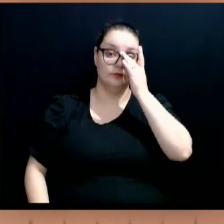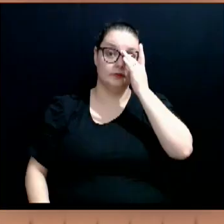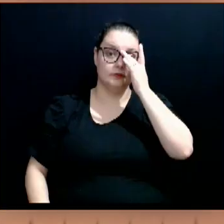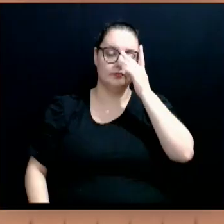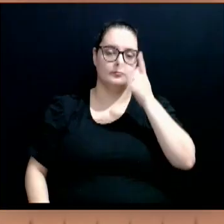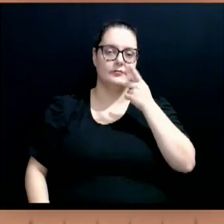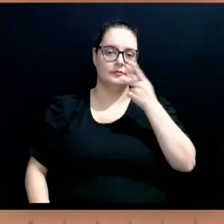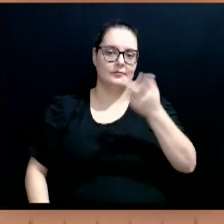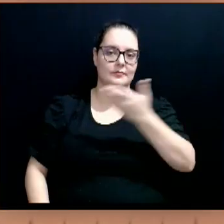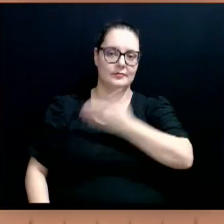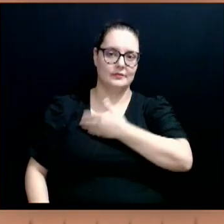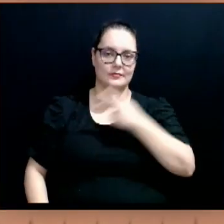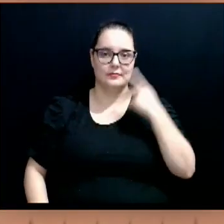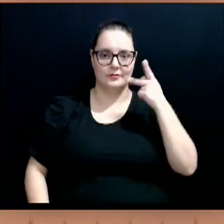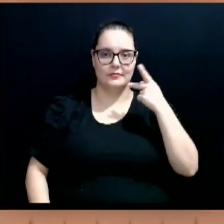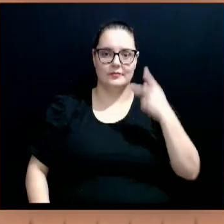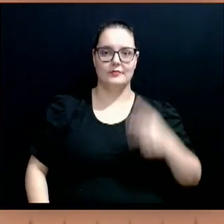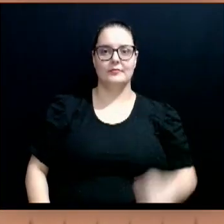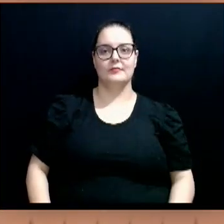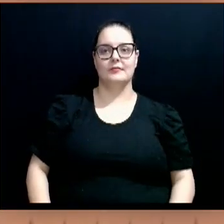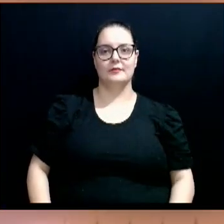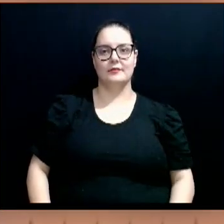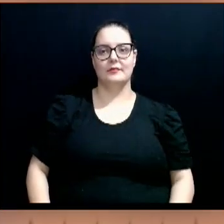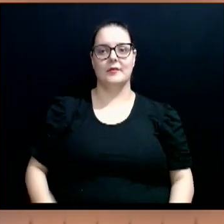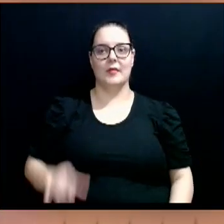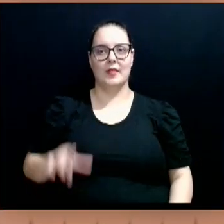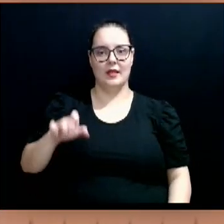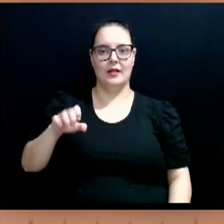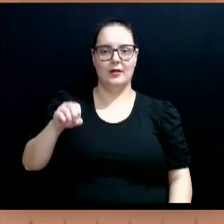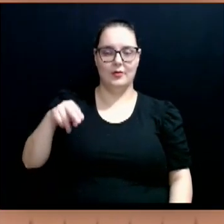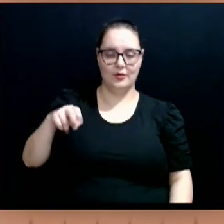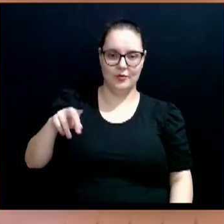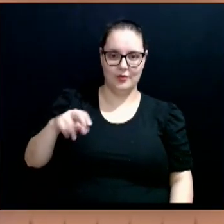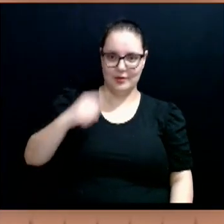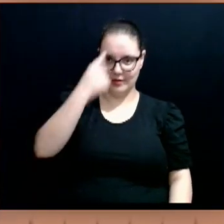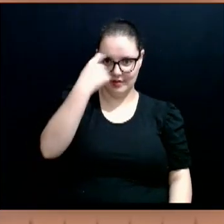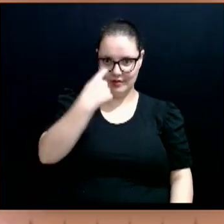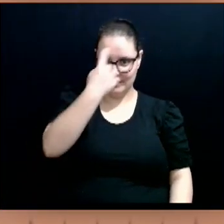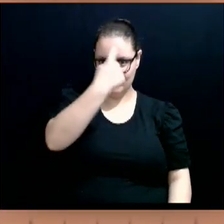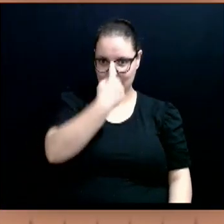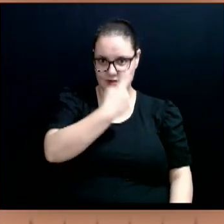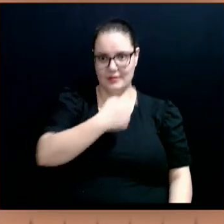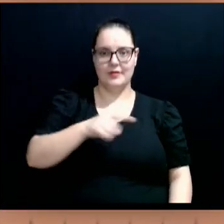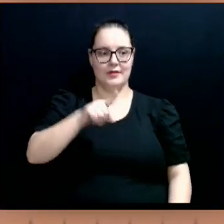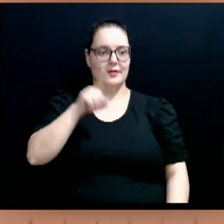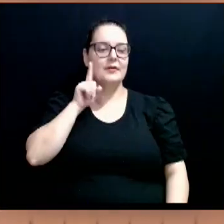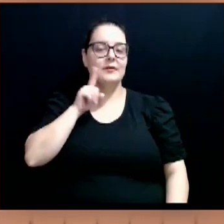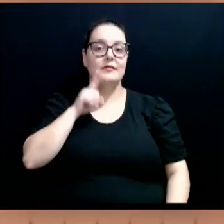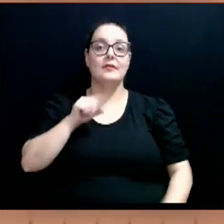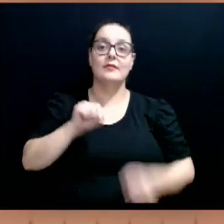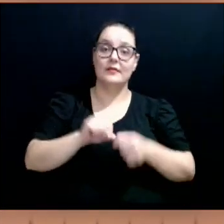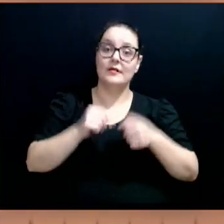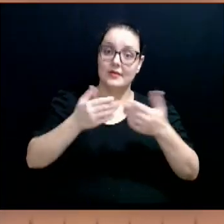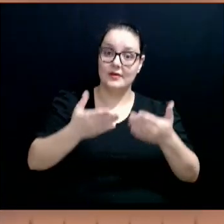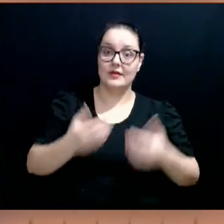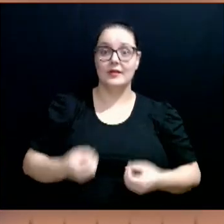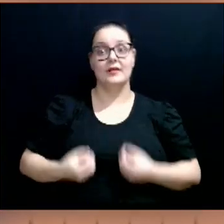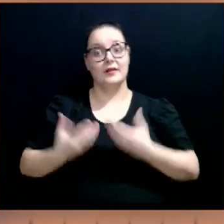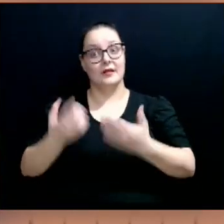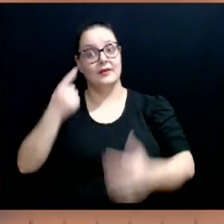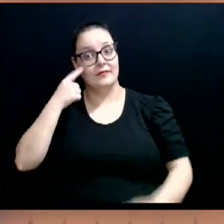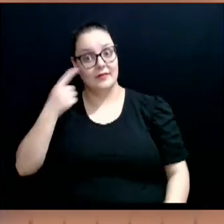vereadora Leonora, que é de Americana, né? Falei, faça lá também. Leve essa ideia para a Câmara de lá. É tão bom a